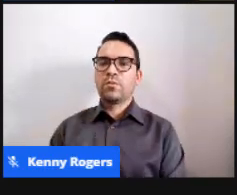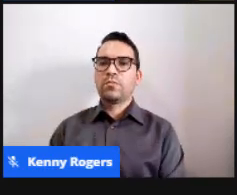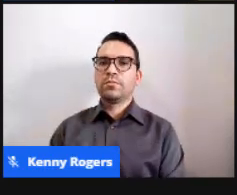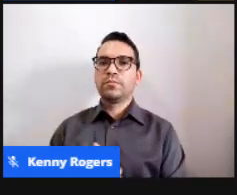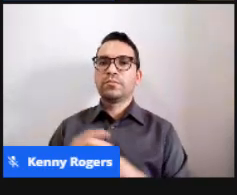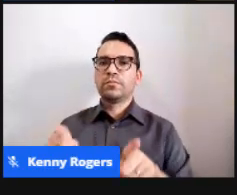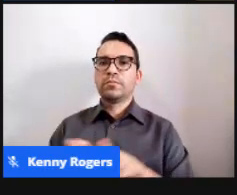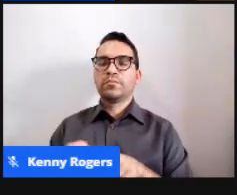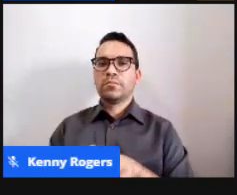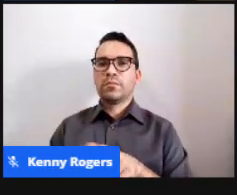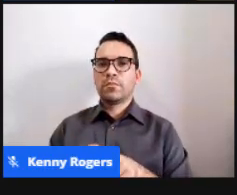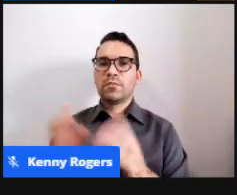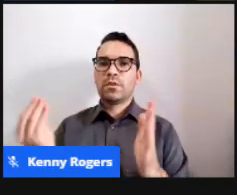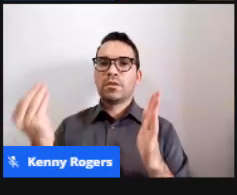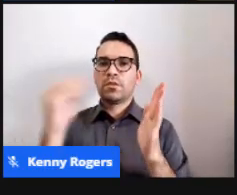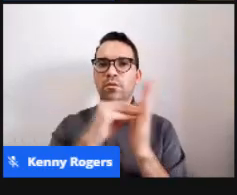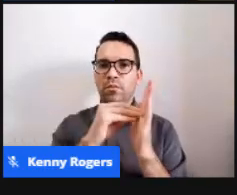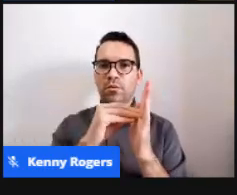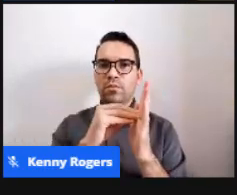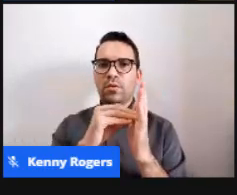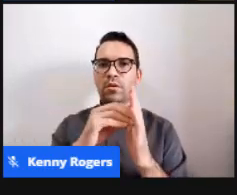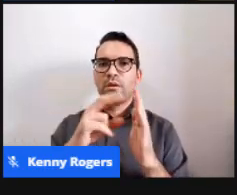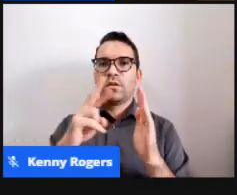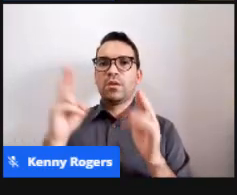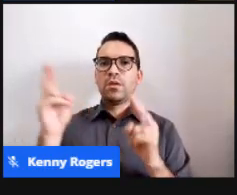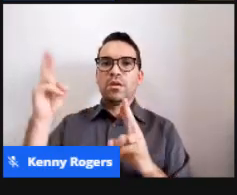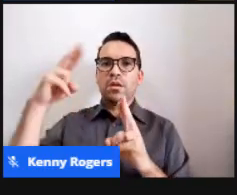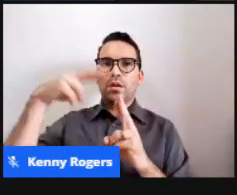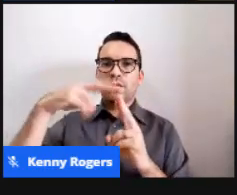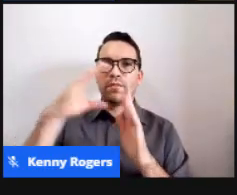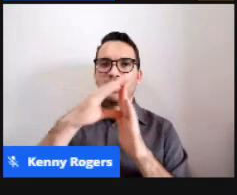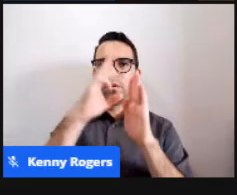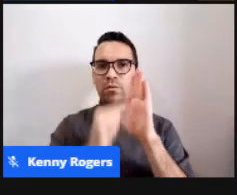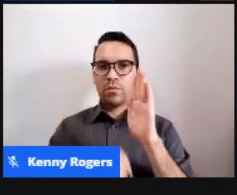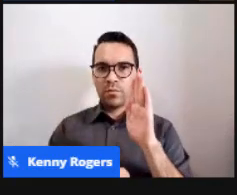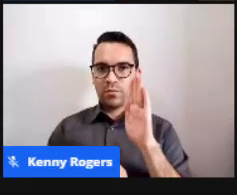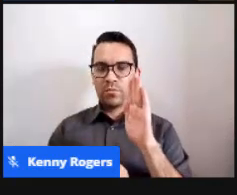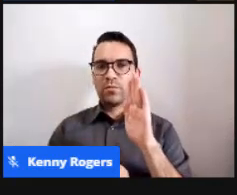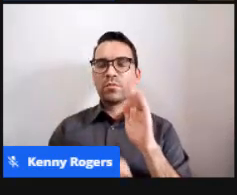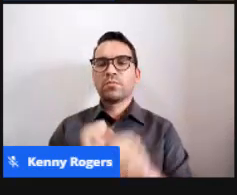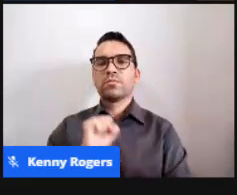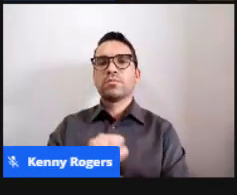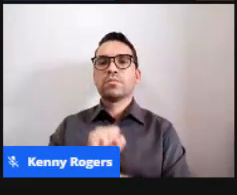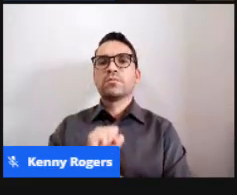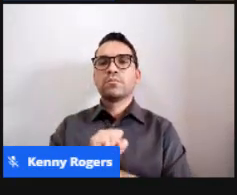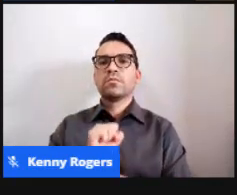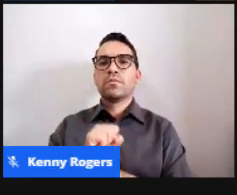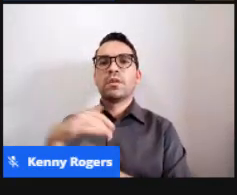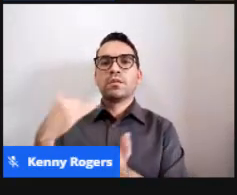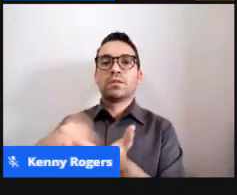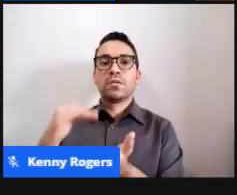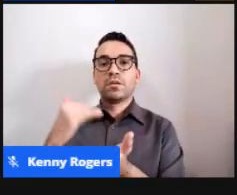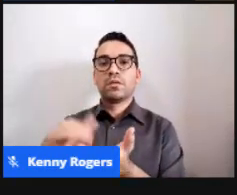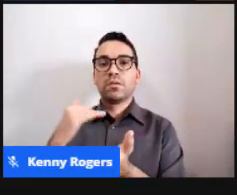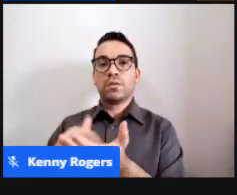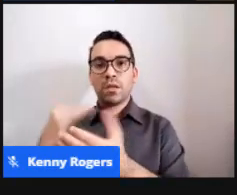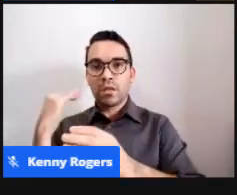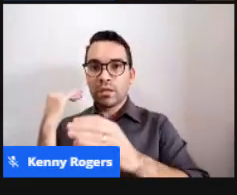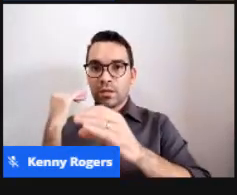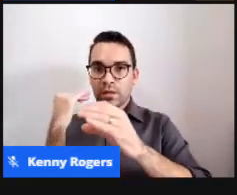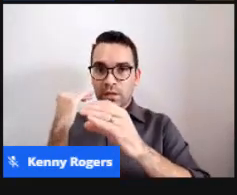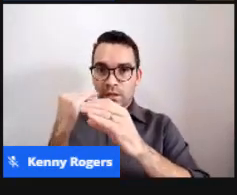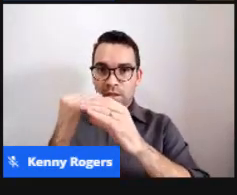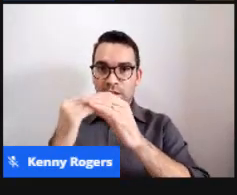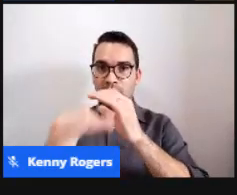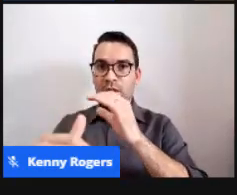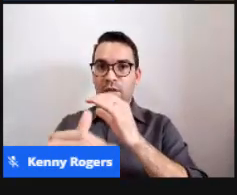Nós vamos colocar agora, porque primeiro a gente espera a secretaria enviar para vocês, para depois a gente colocar no nosso blog, mas está no blog